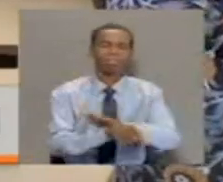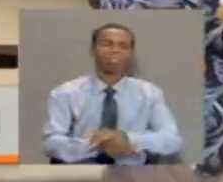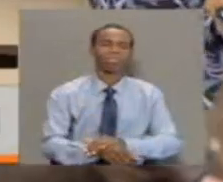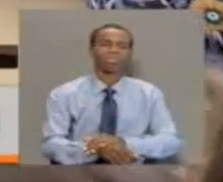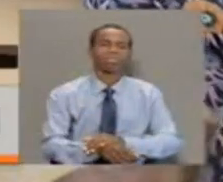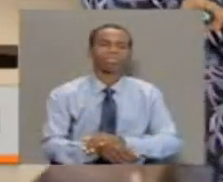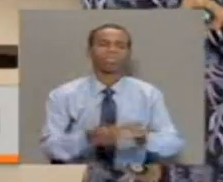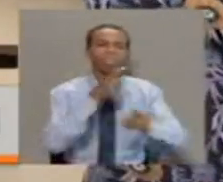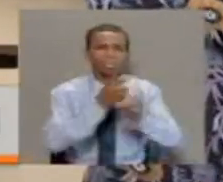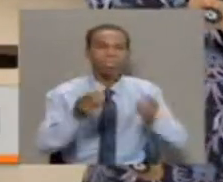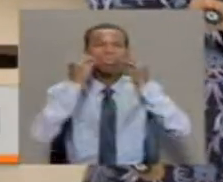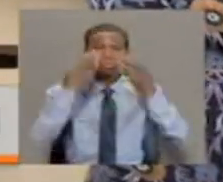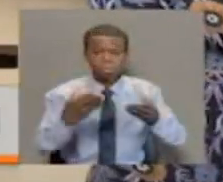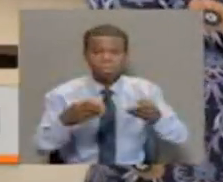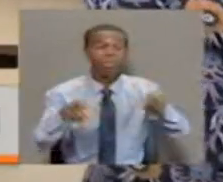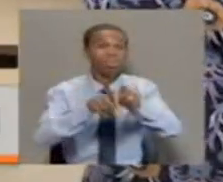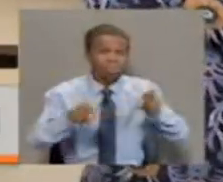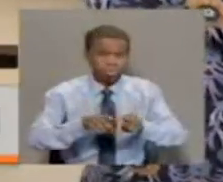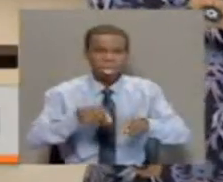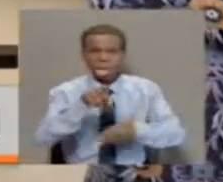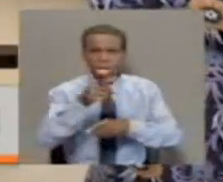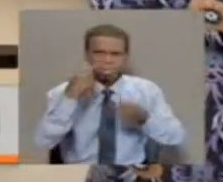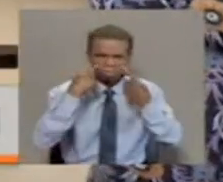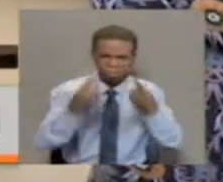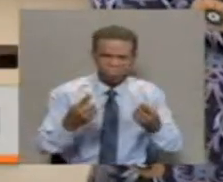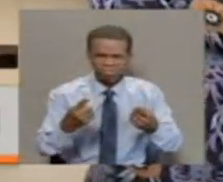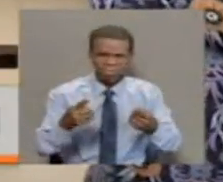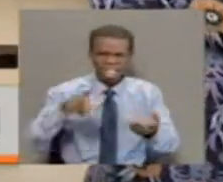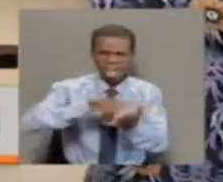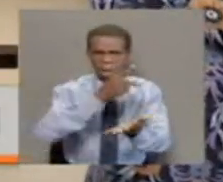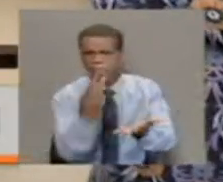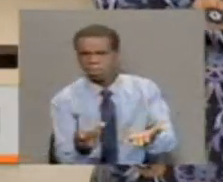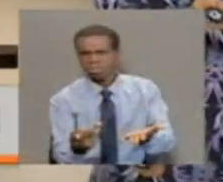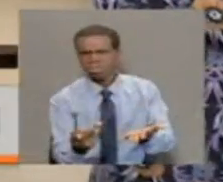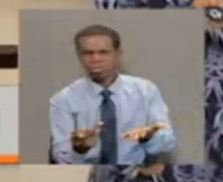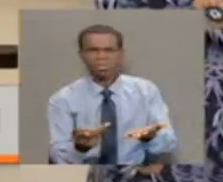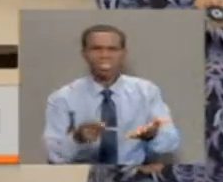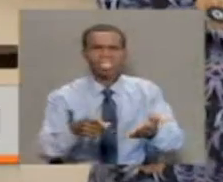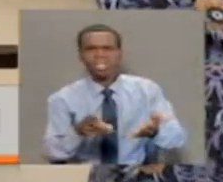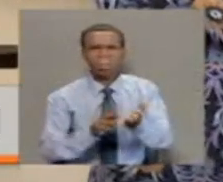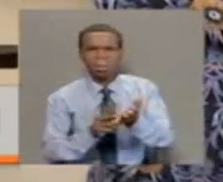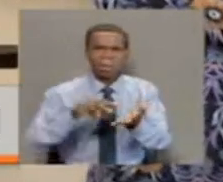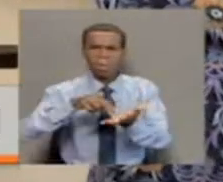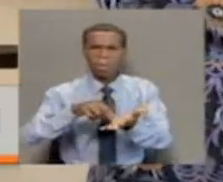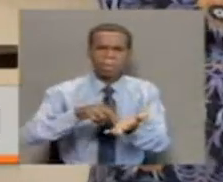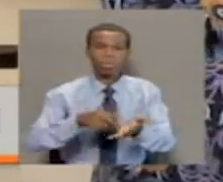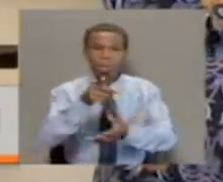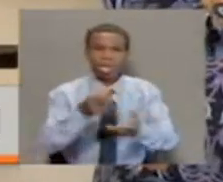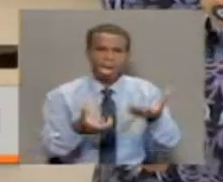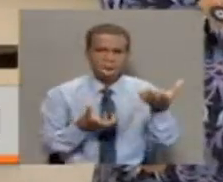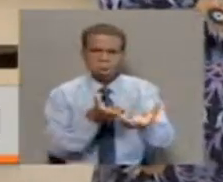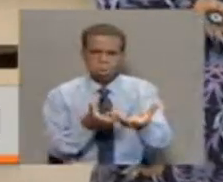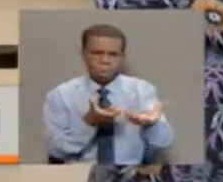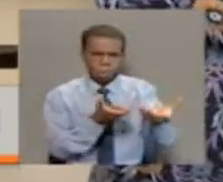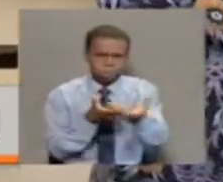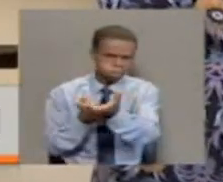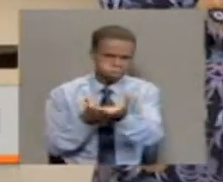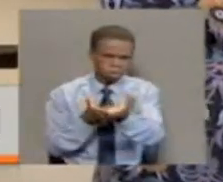vir a correr, para subir naquele da base. Eu para fugir, escorreguei e caio. Então, assim, quando senti, peguei a caçadeira,